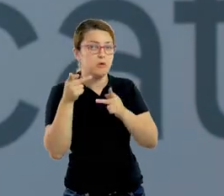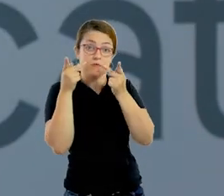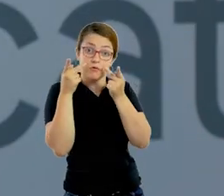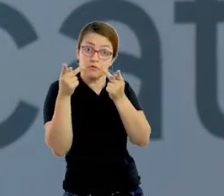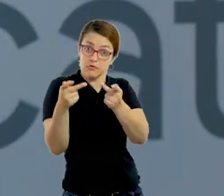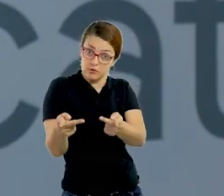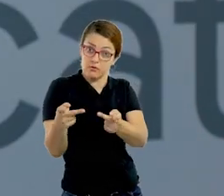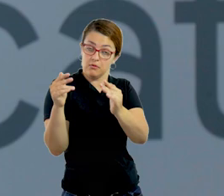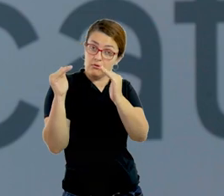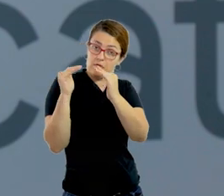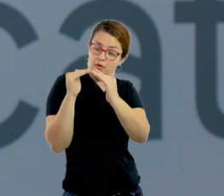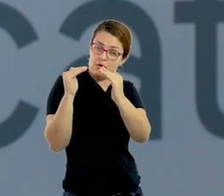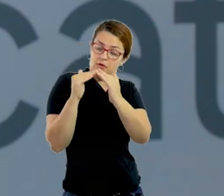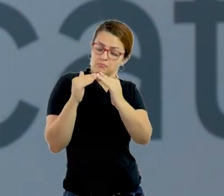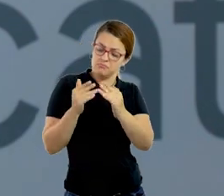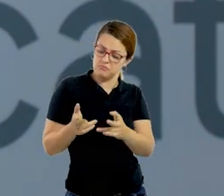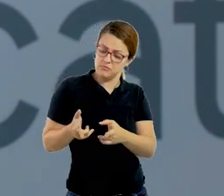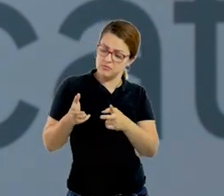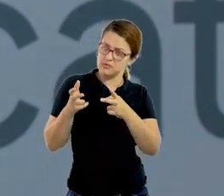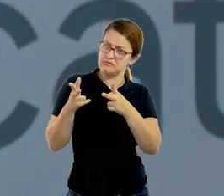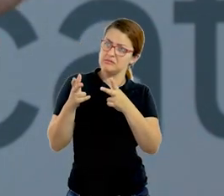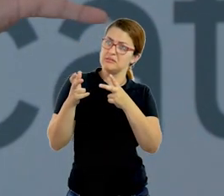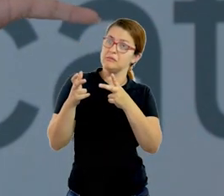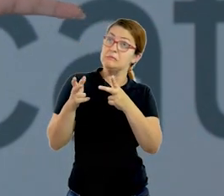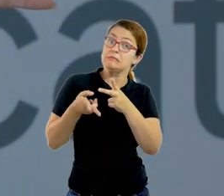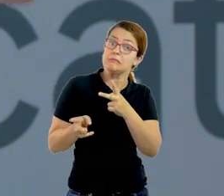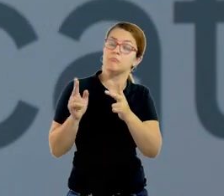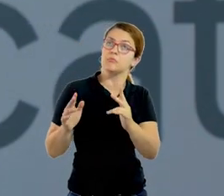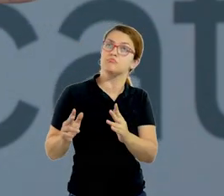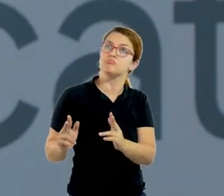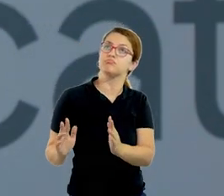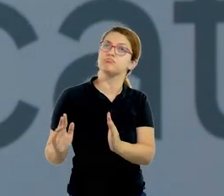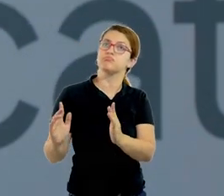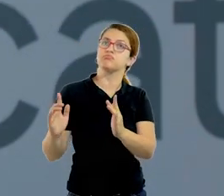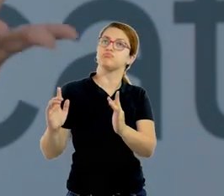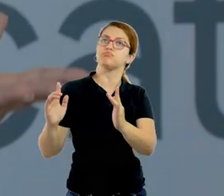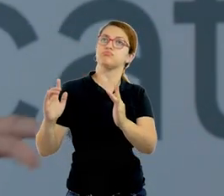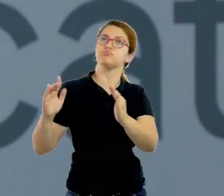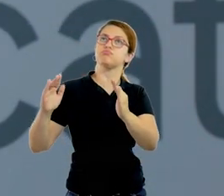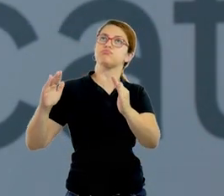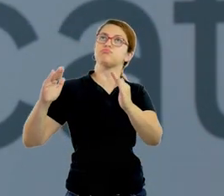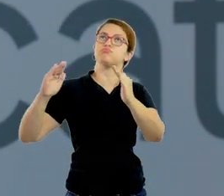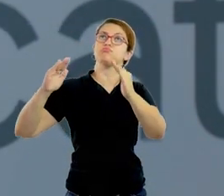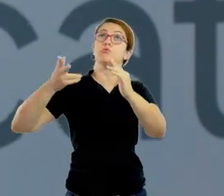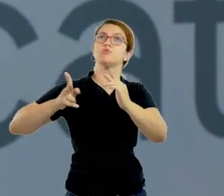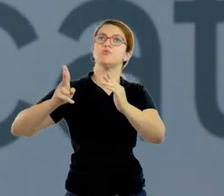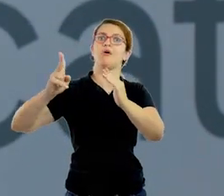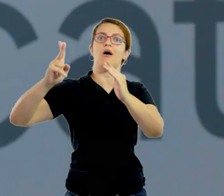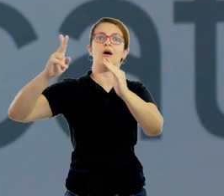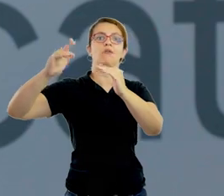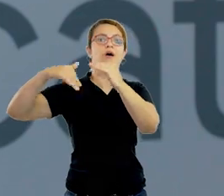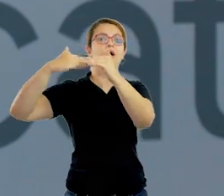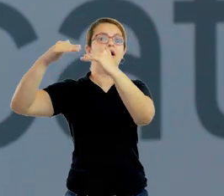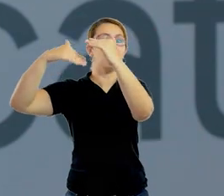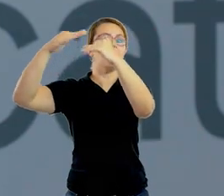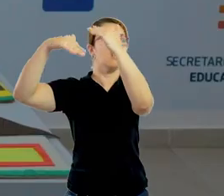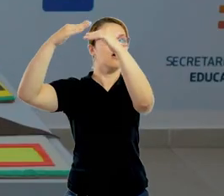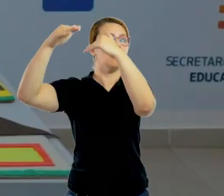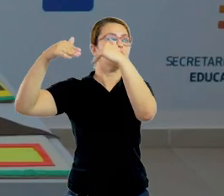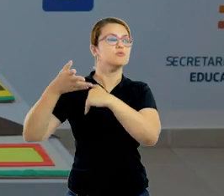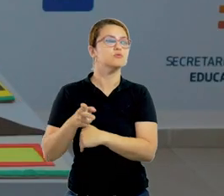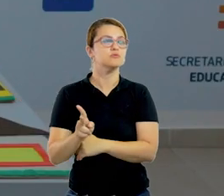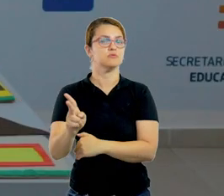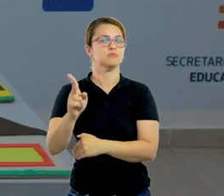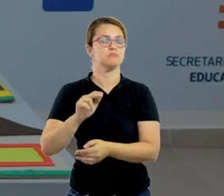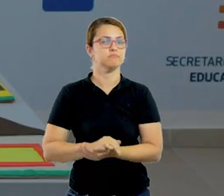visitá-lo, ele percebia que a casa sempre crescia, ou seja, ela nunca terminava, tá bem? E a